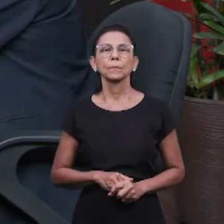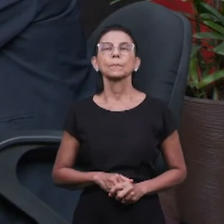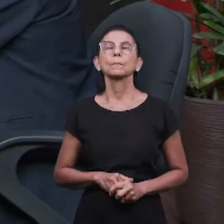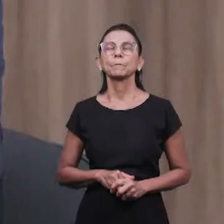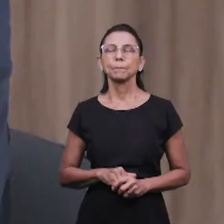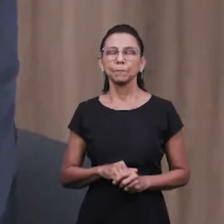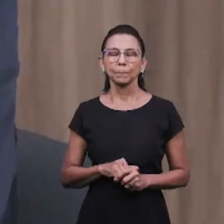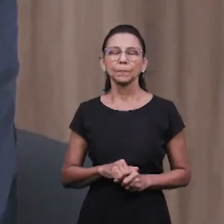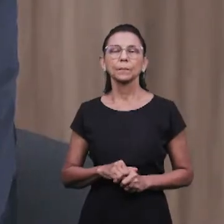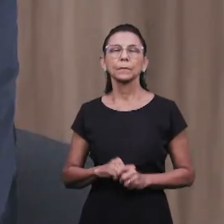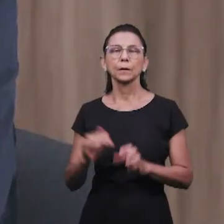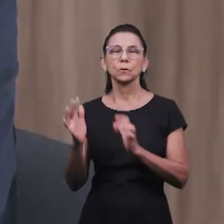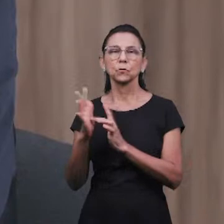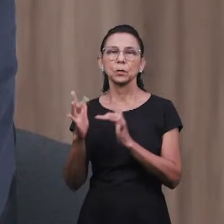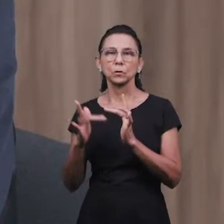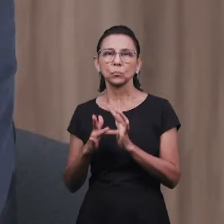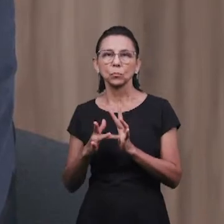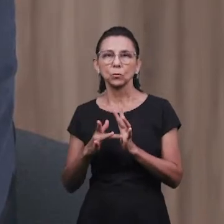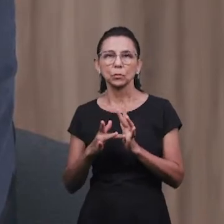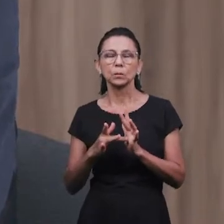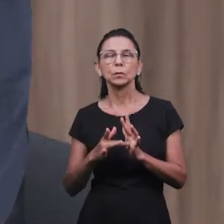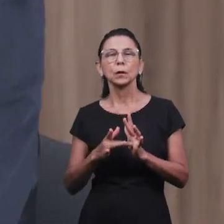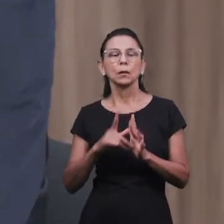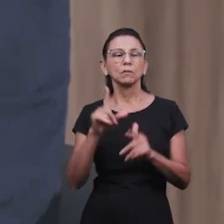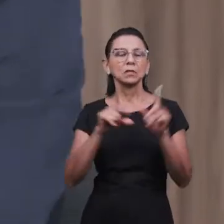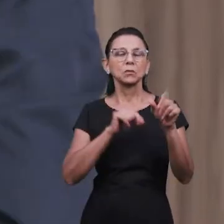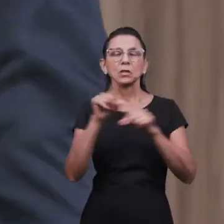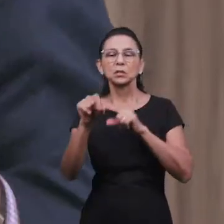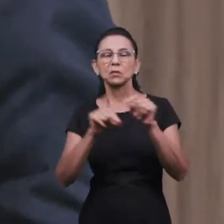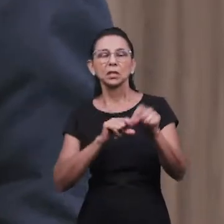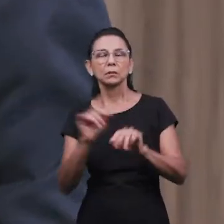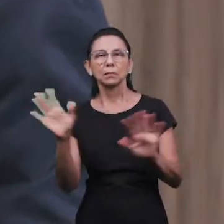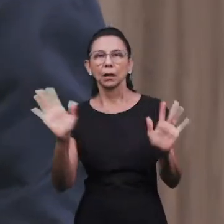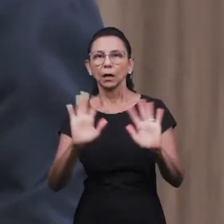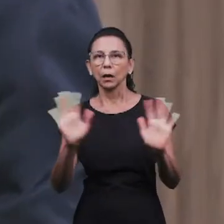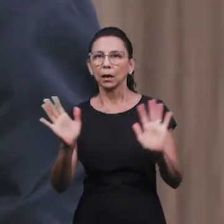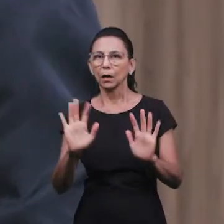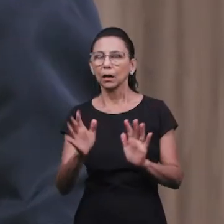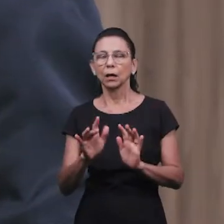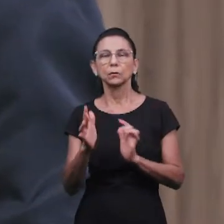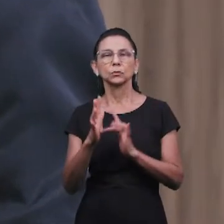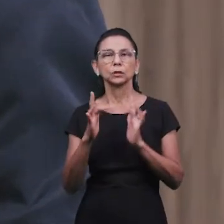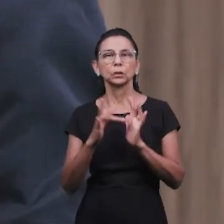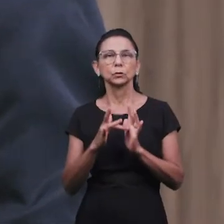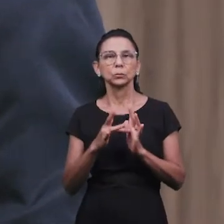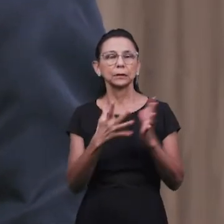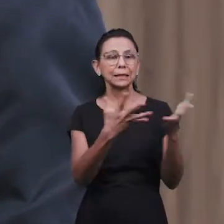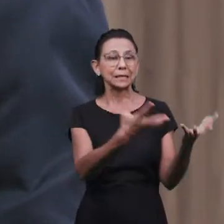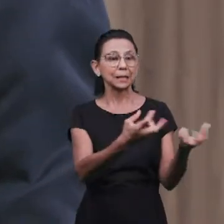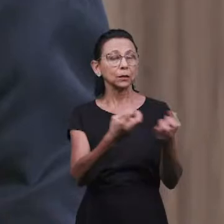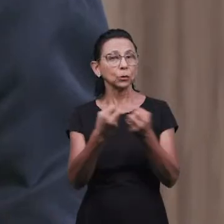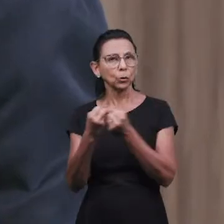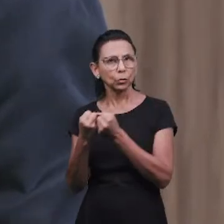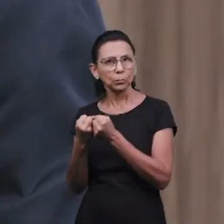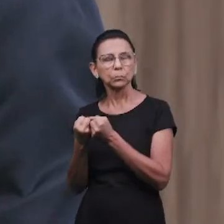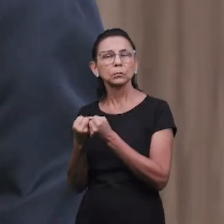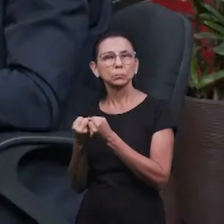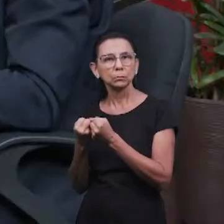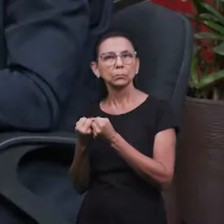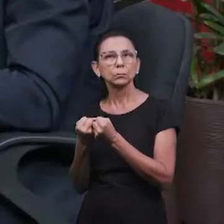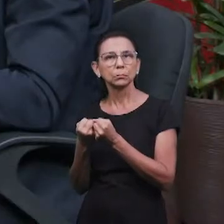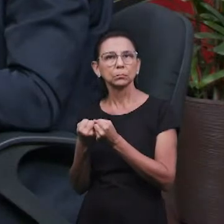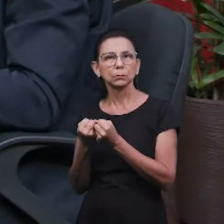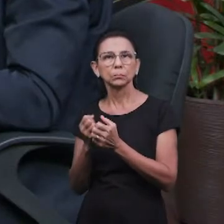curou, mas todos ele recebeu, embora com todas as críticas da sociedade da época, ele recebia todo mundo, certo? Não, a mulher